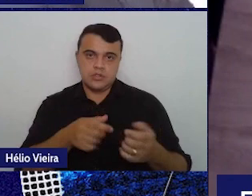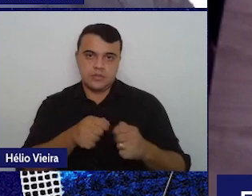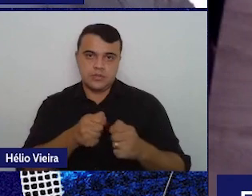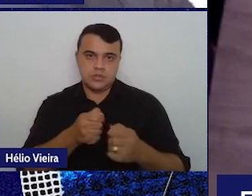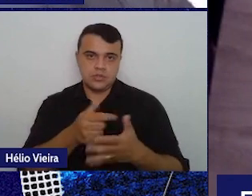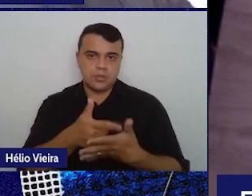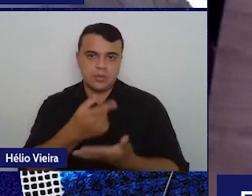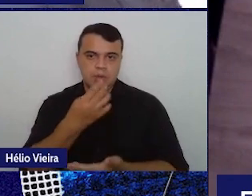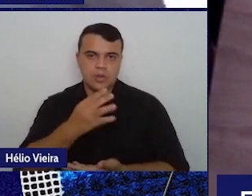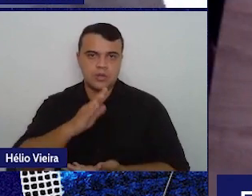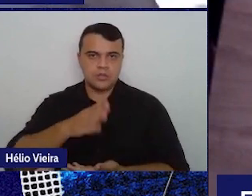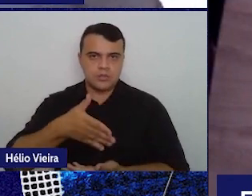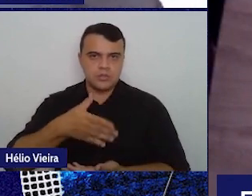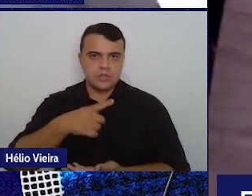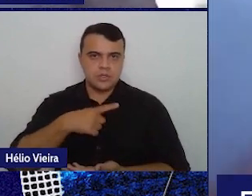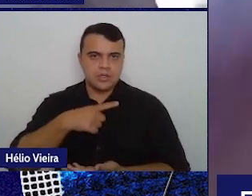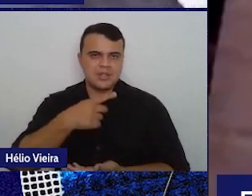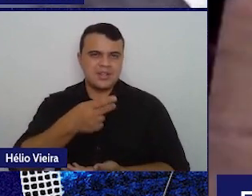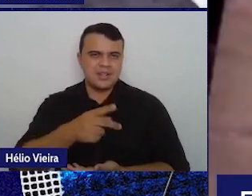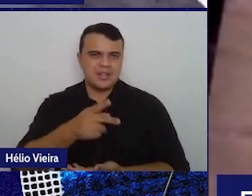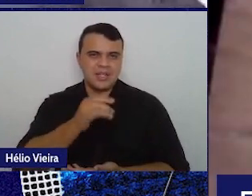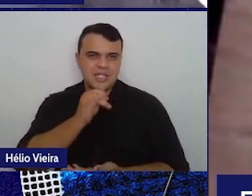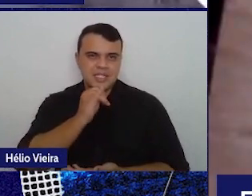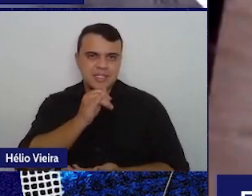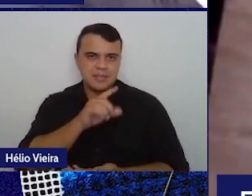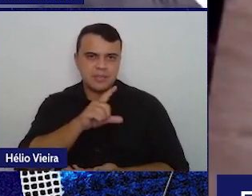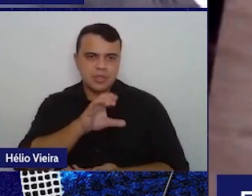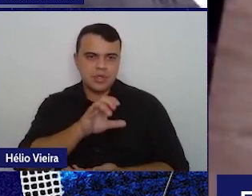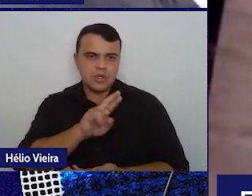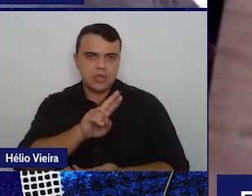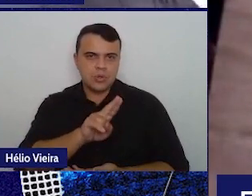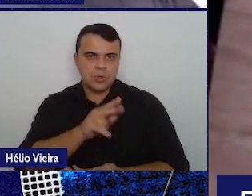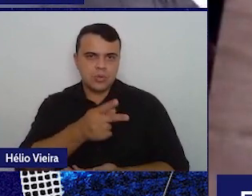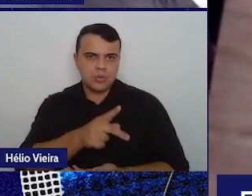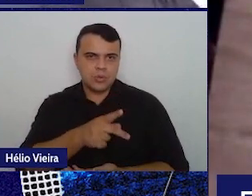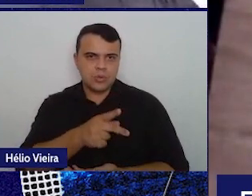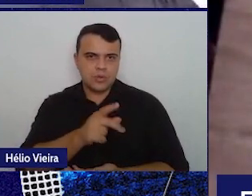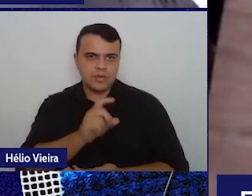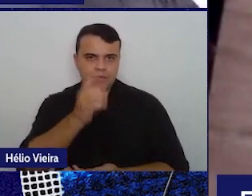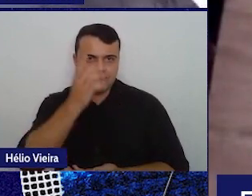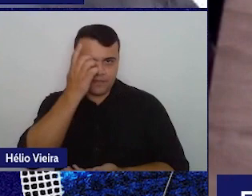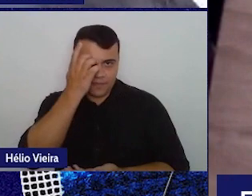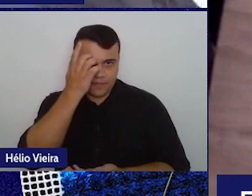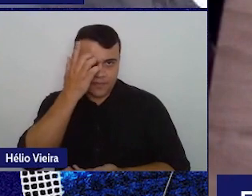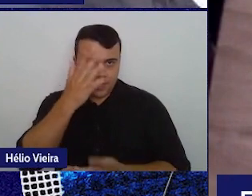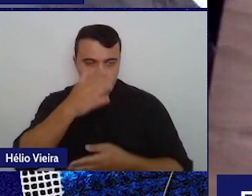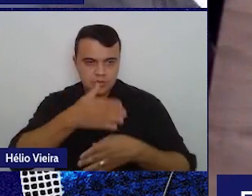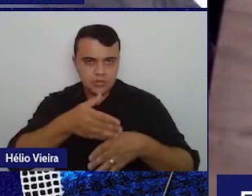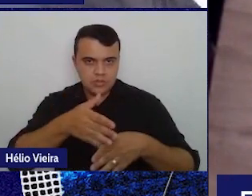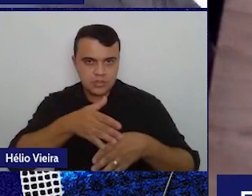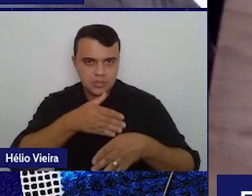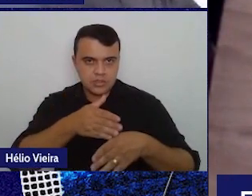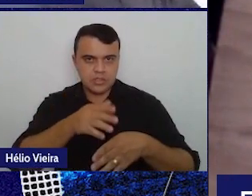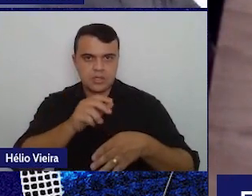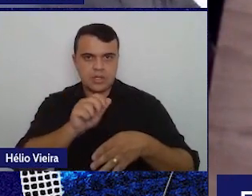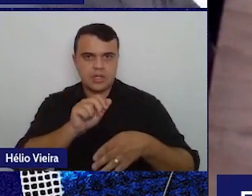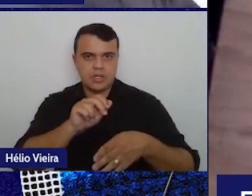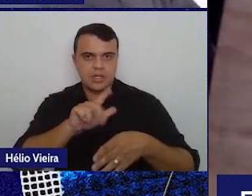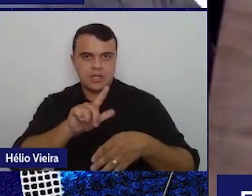coloridos, mas barbante é uma coisa, esse barbante cru, ele é extremamente fácil de ser tingido com anilina